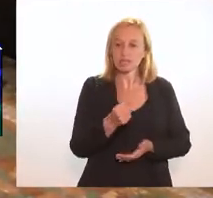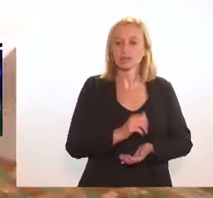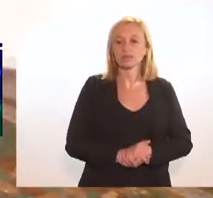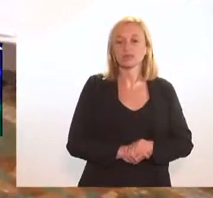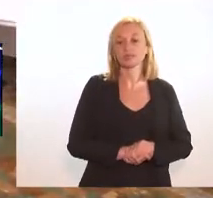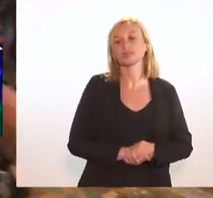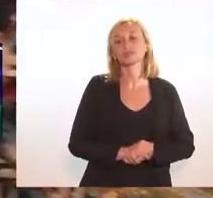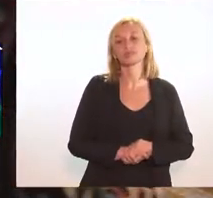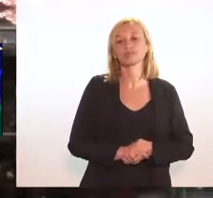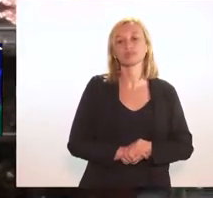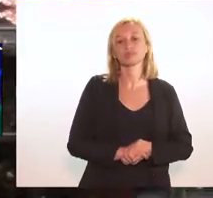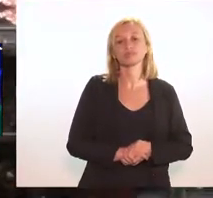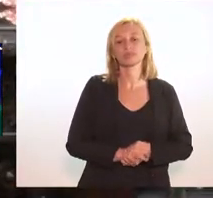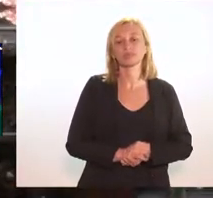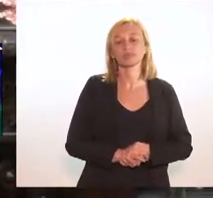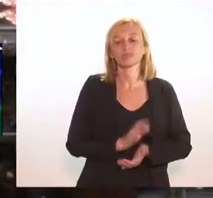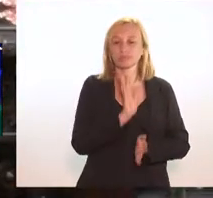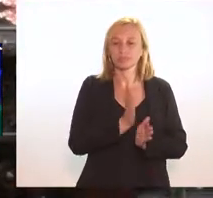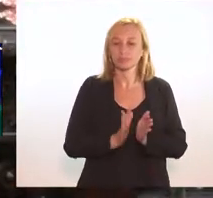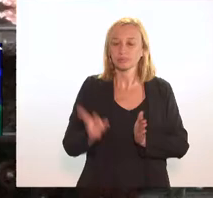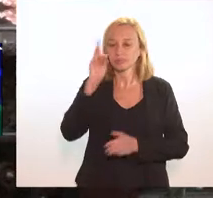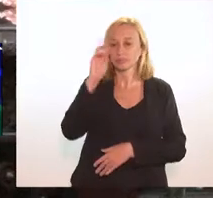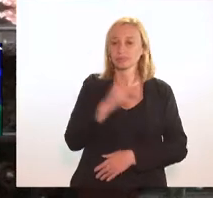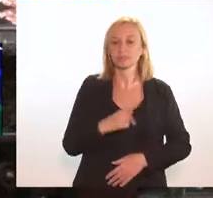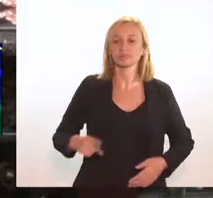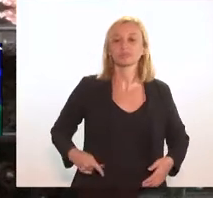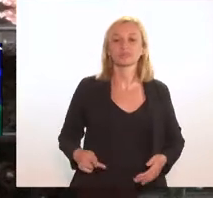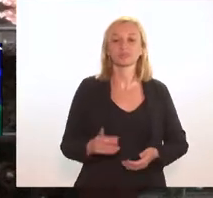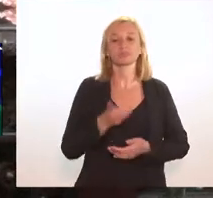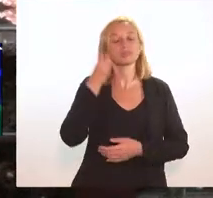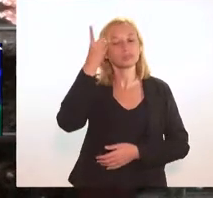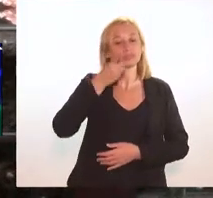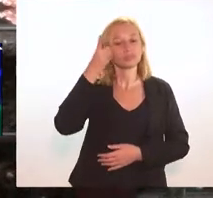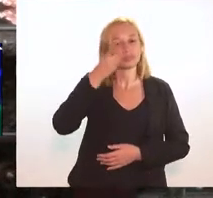favorável. Uma ordem, presidente. Deputada.